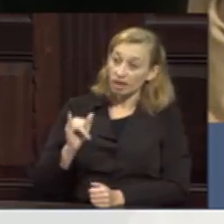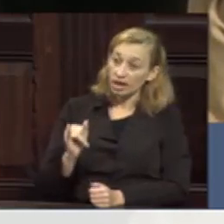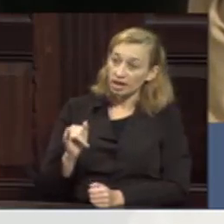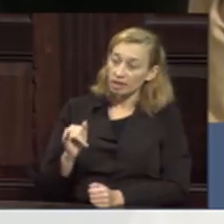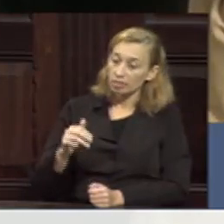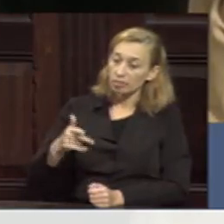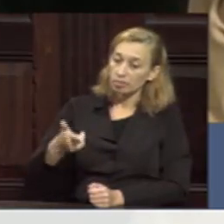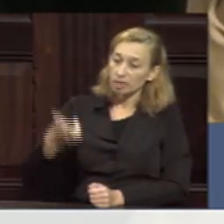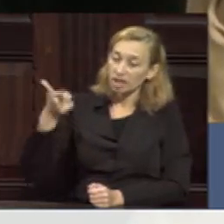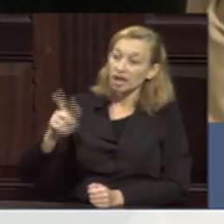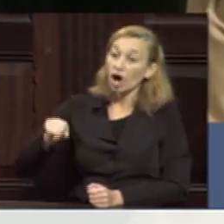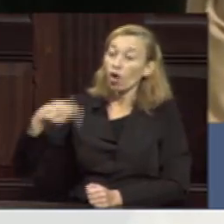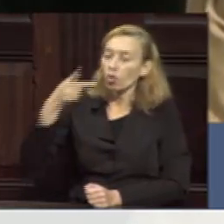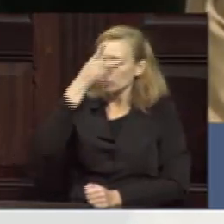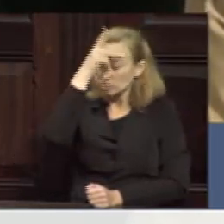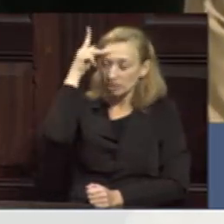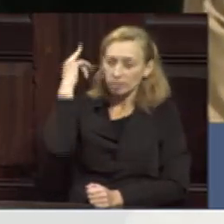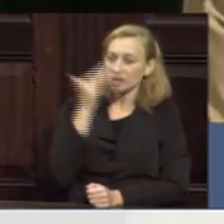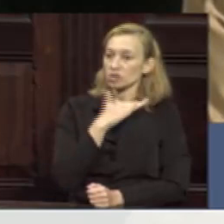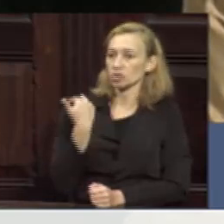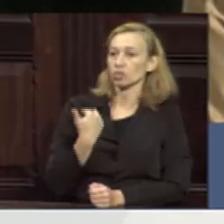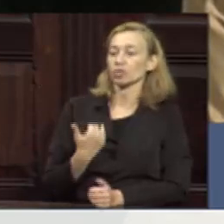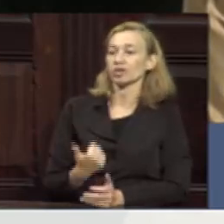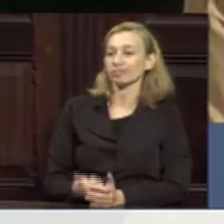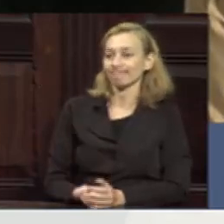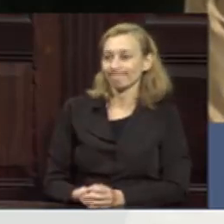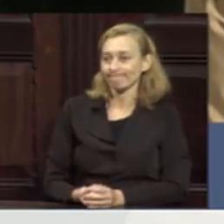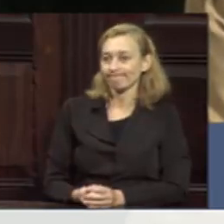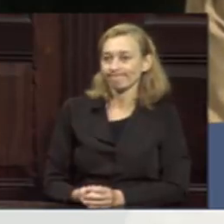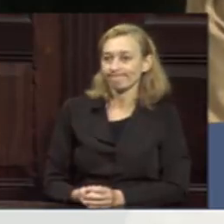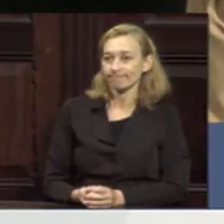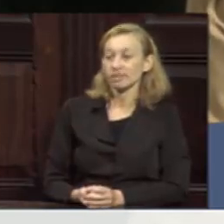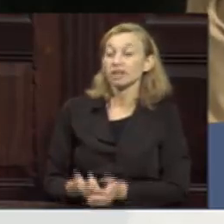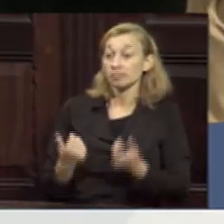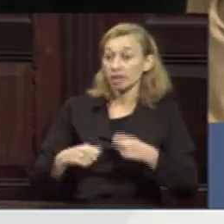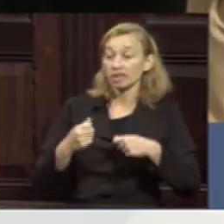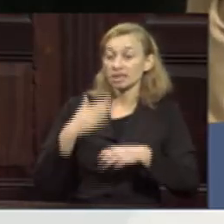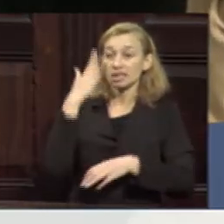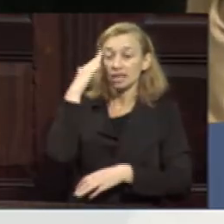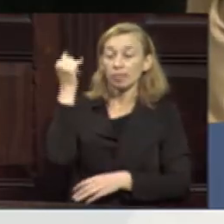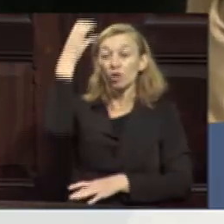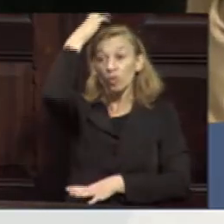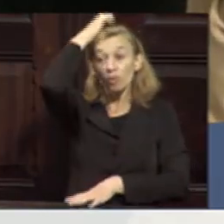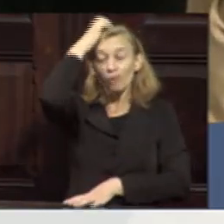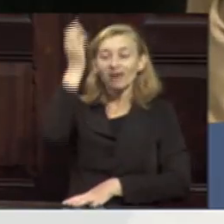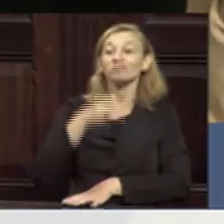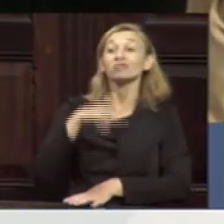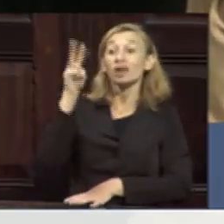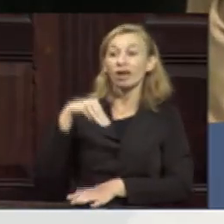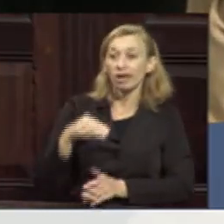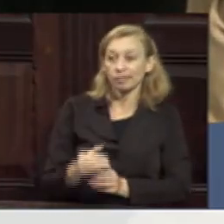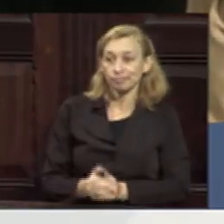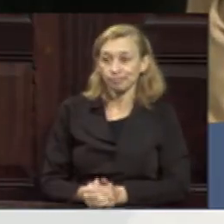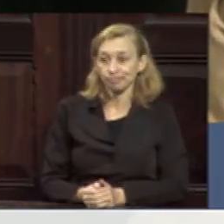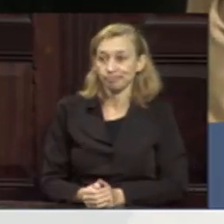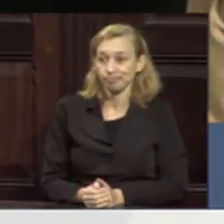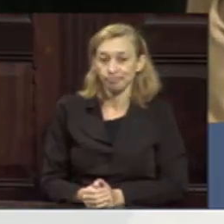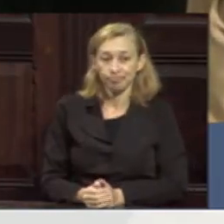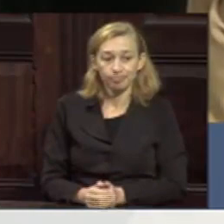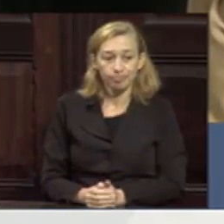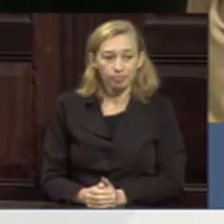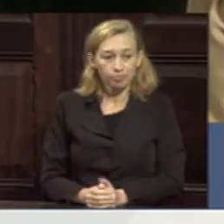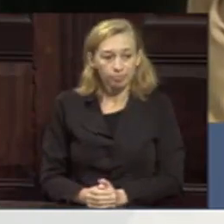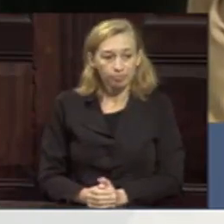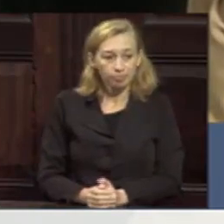permanentemente, vigilante, para ver a apuração e a conclusão da apuração dos fatos. Pode